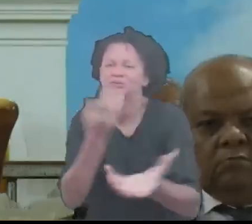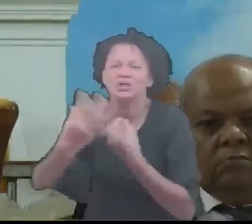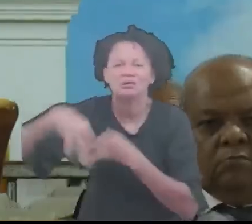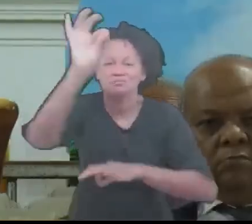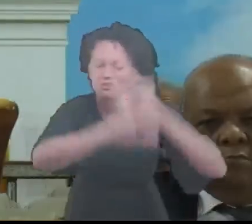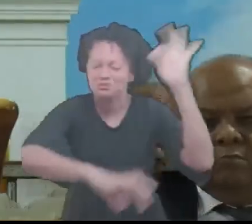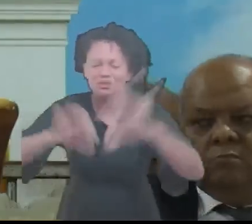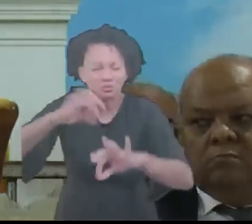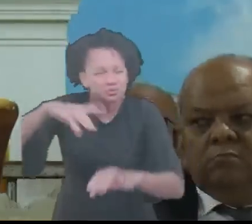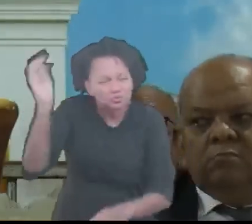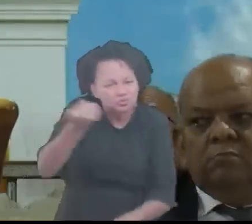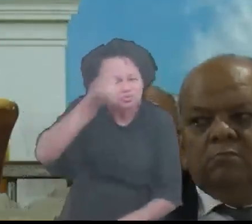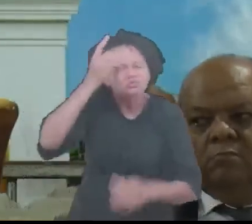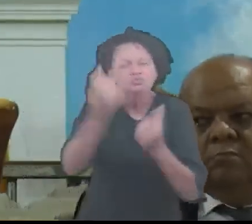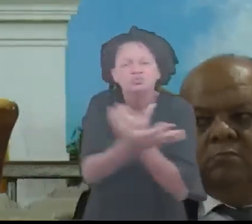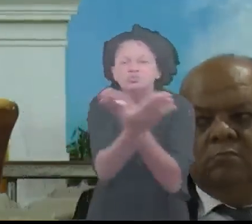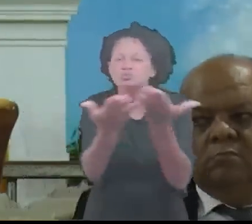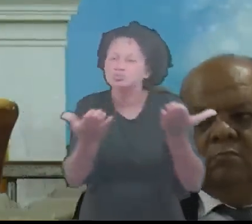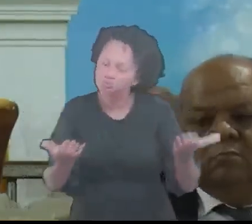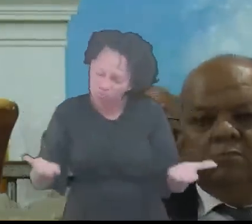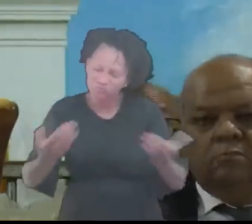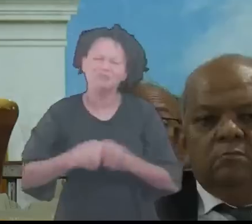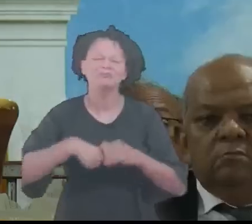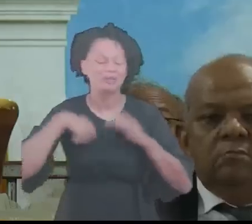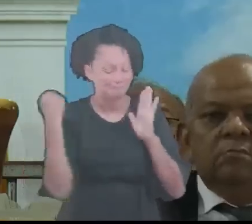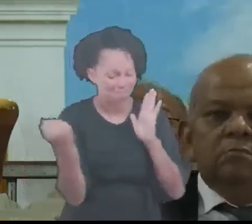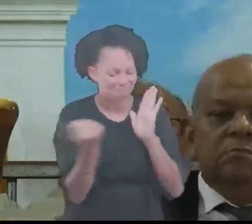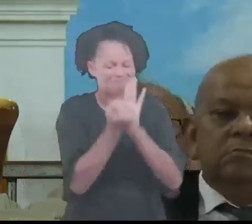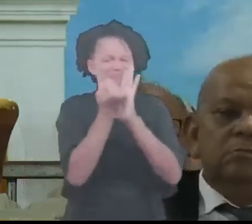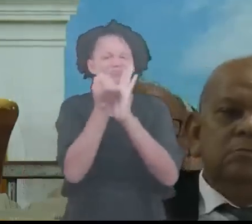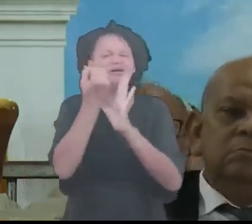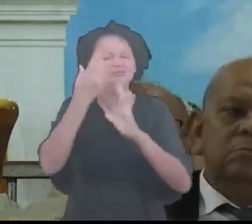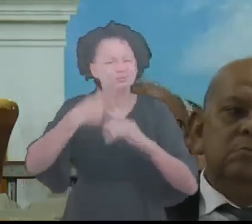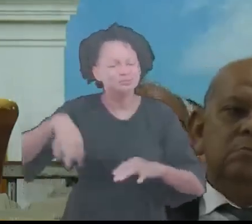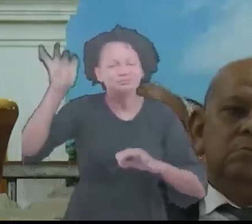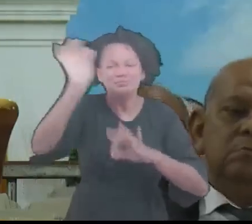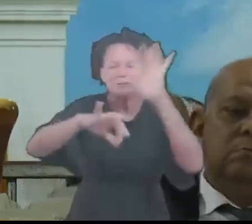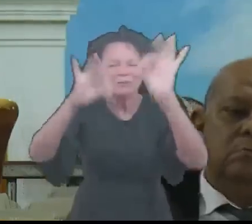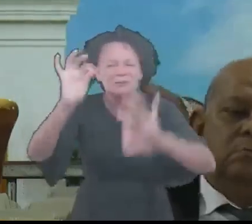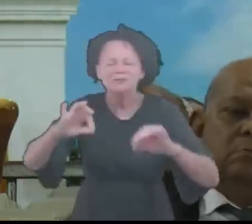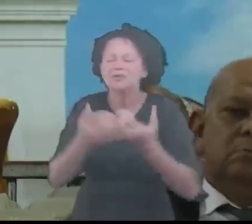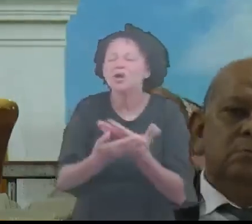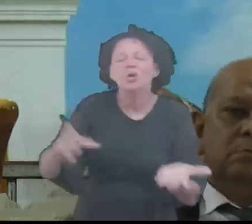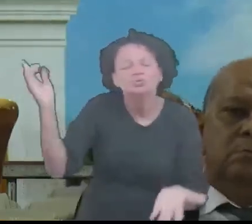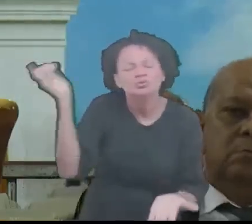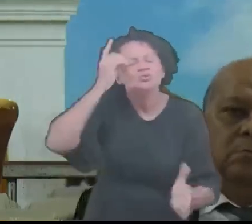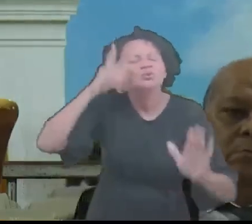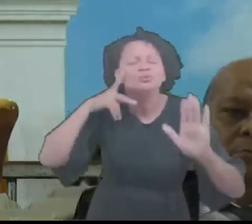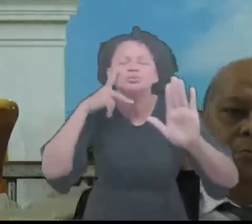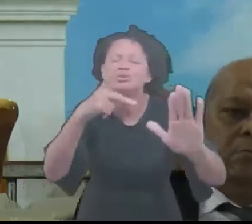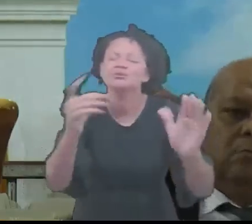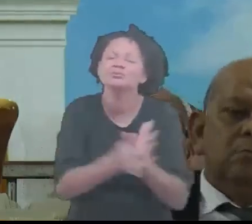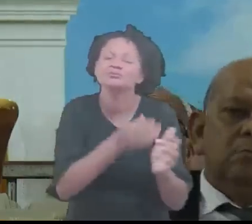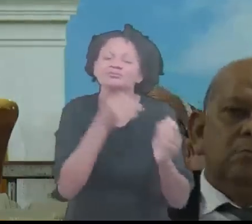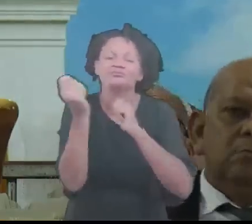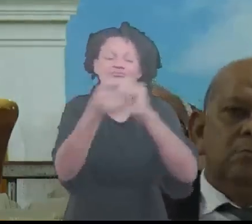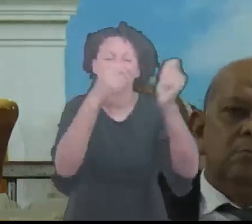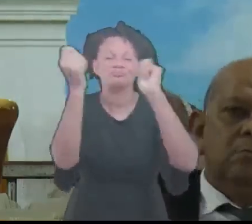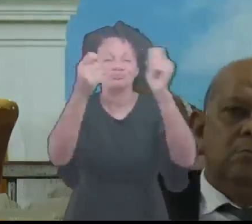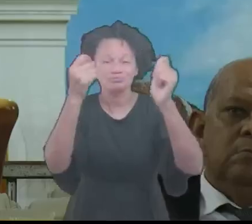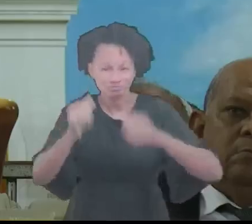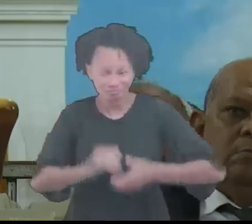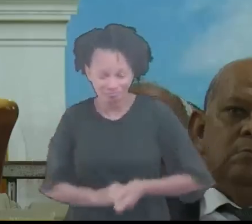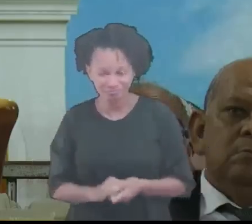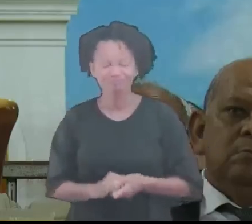joias de ouro cravejadas com prata. Dom de profecia. Aleluia. Dom